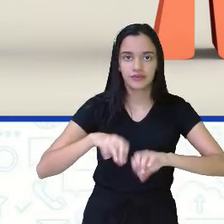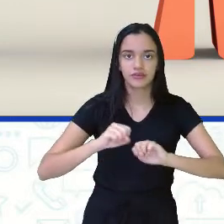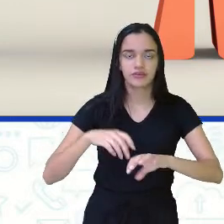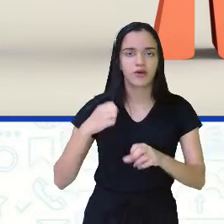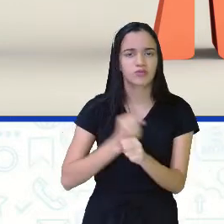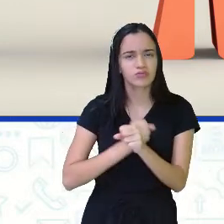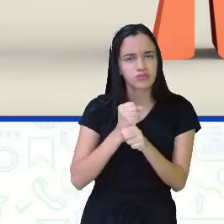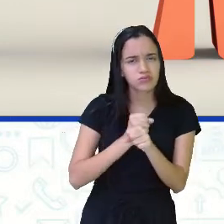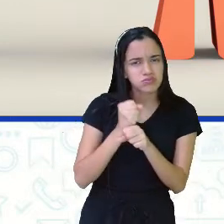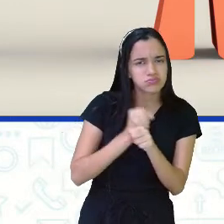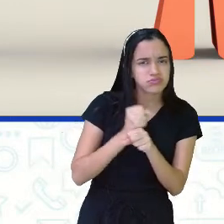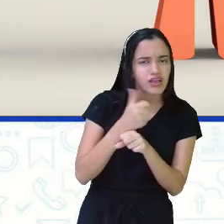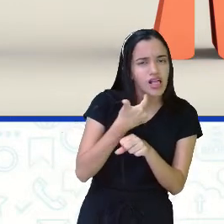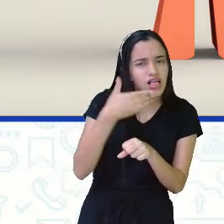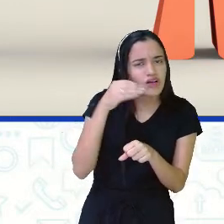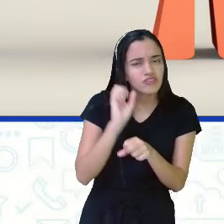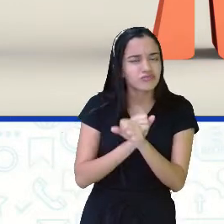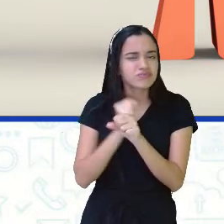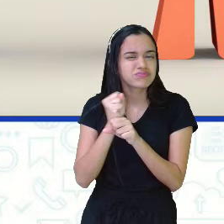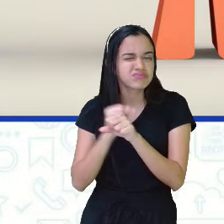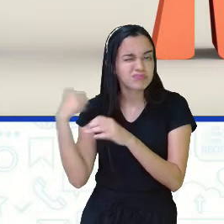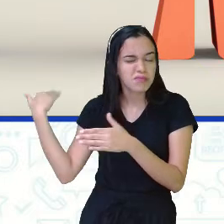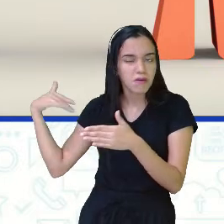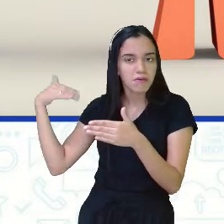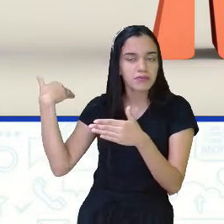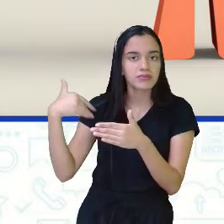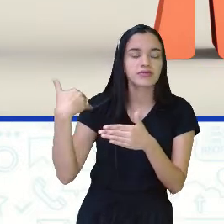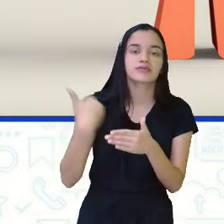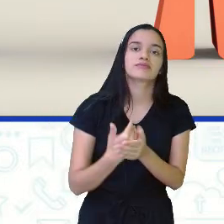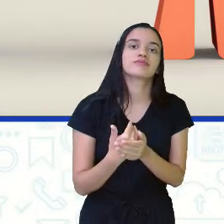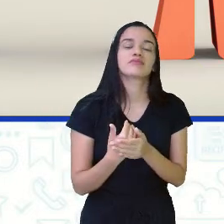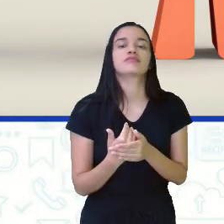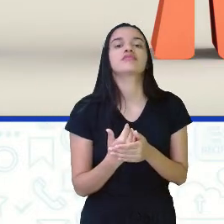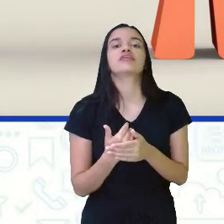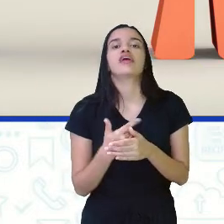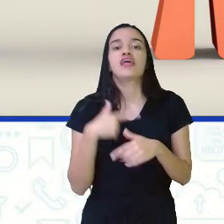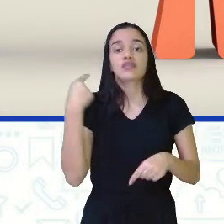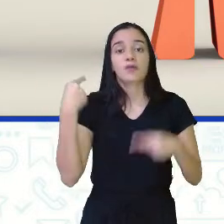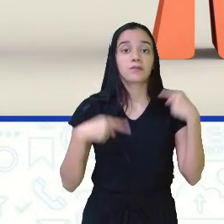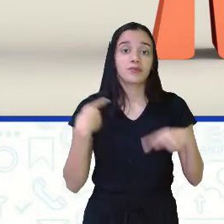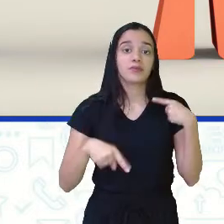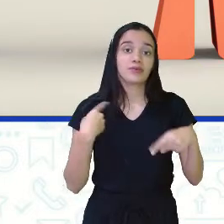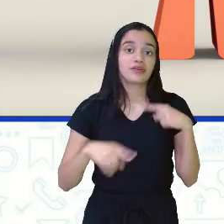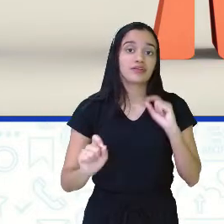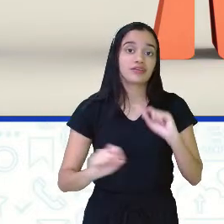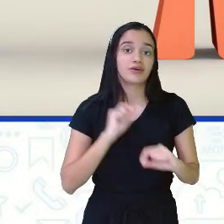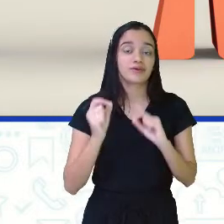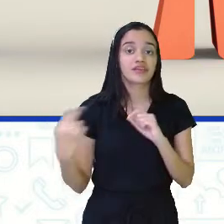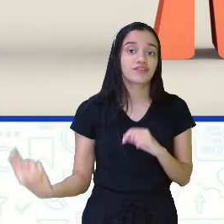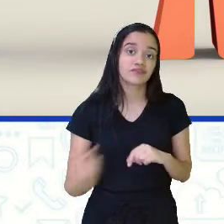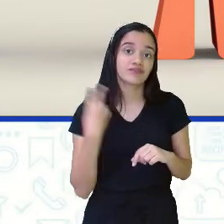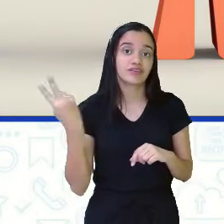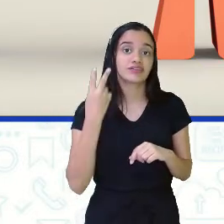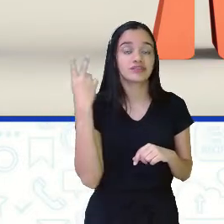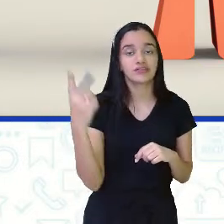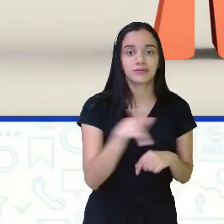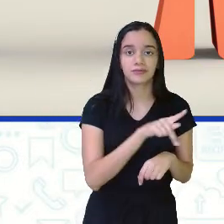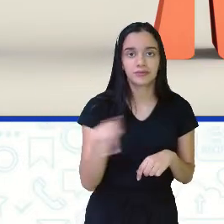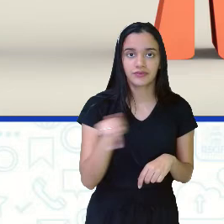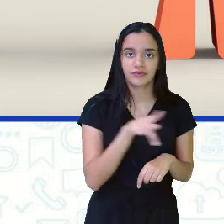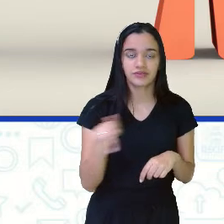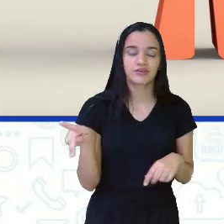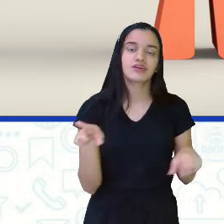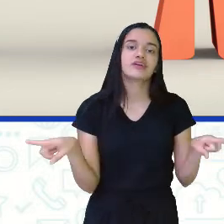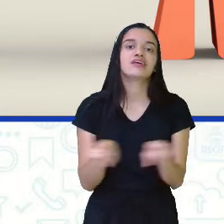últimos 20 anos, pelo menos, por uma sucessão de políticas voltadas para a valorização do professor e